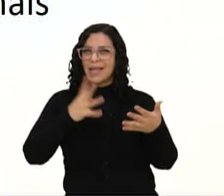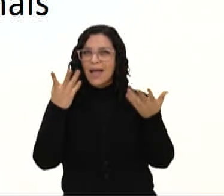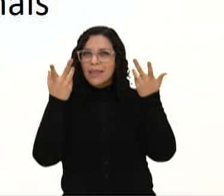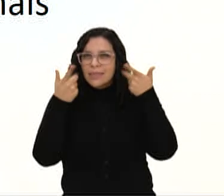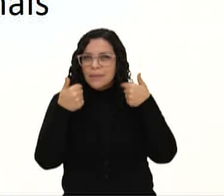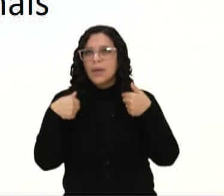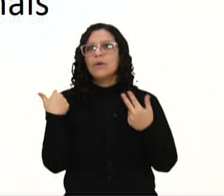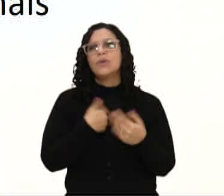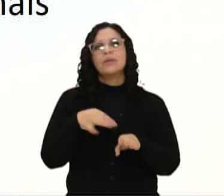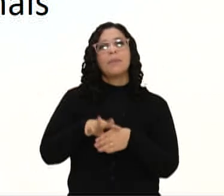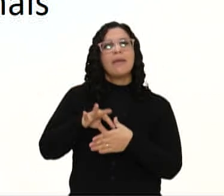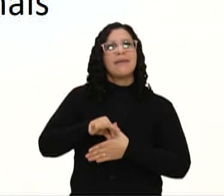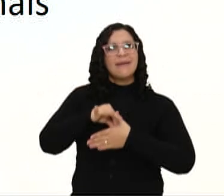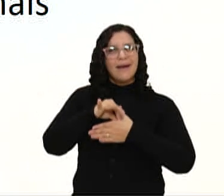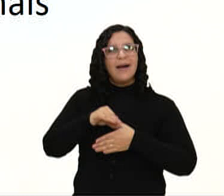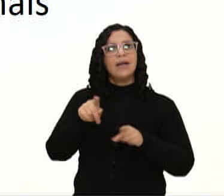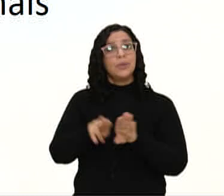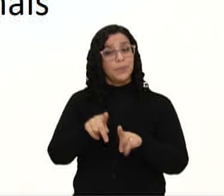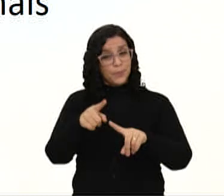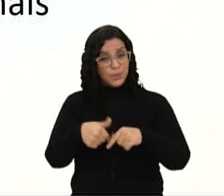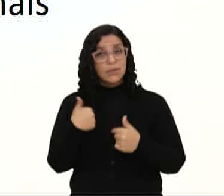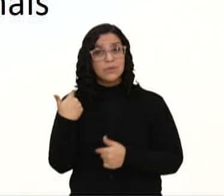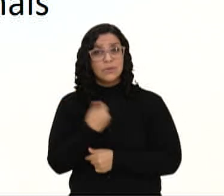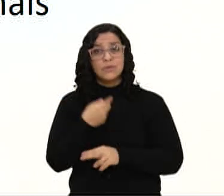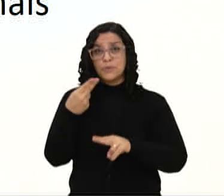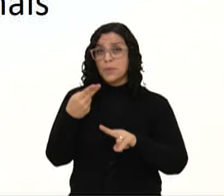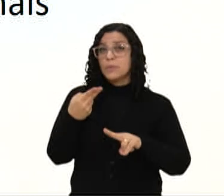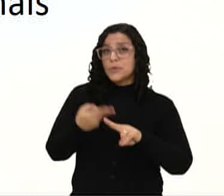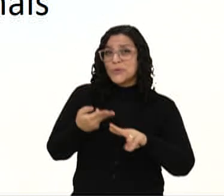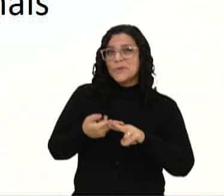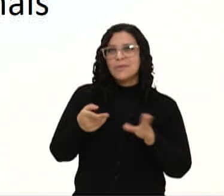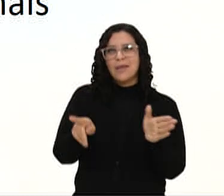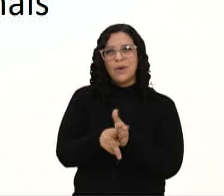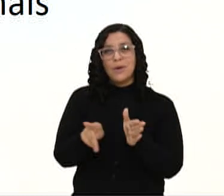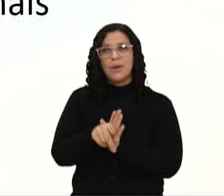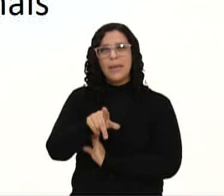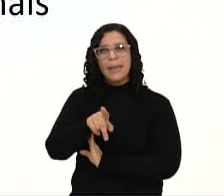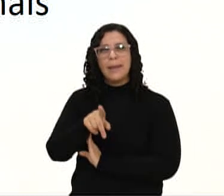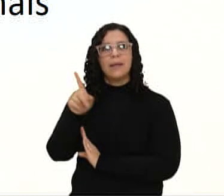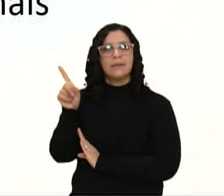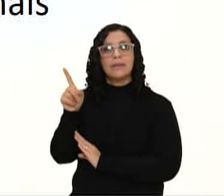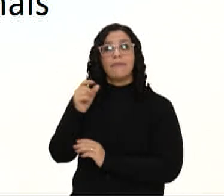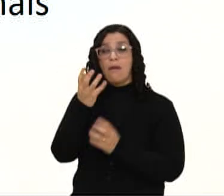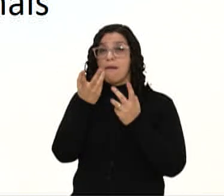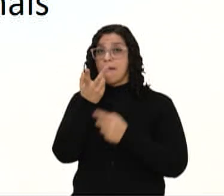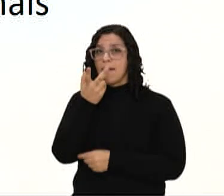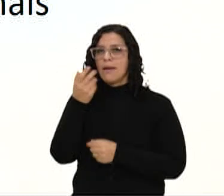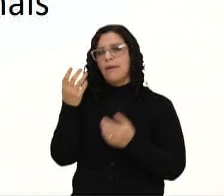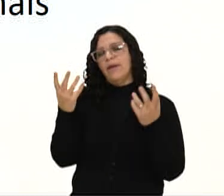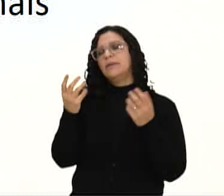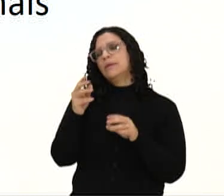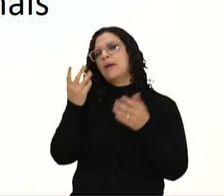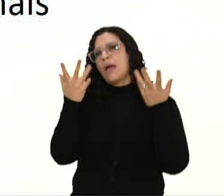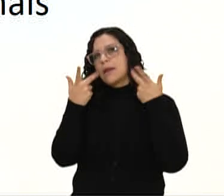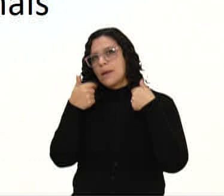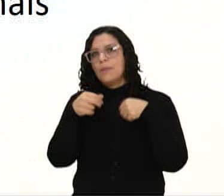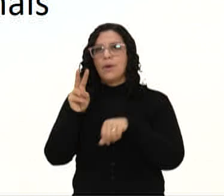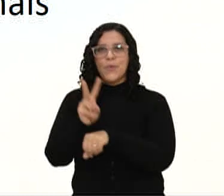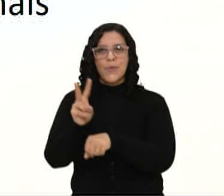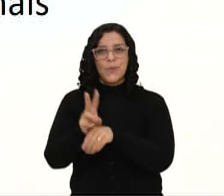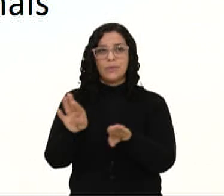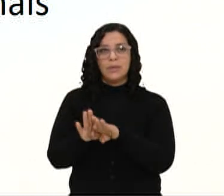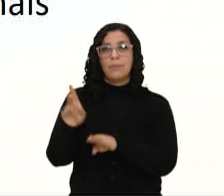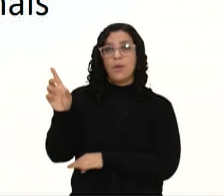ali, que fazem parte da ideia da pecuária, que é de criação de animais, né? E ela pode